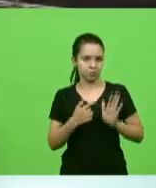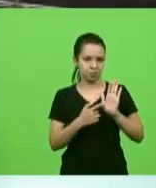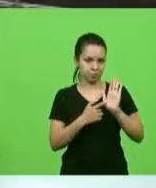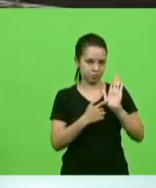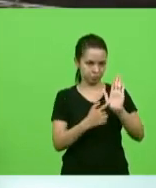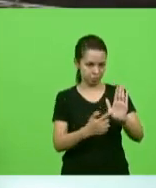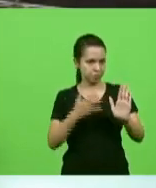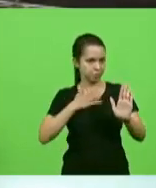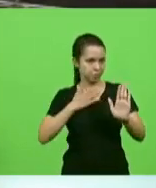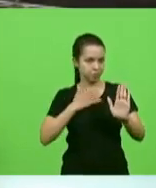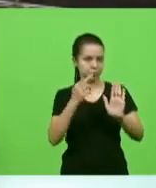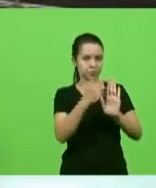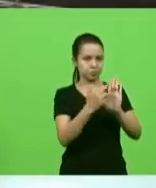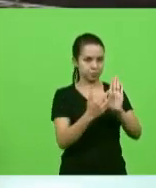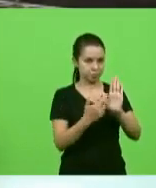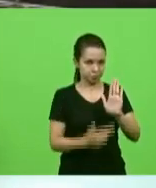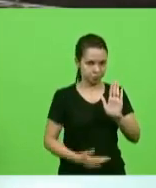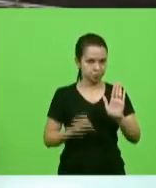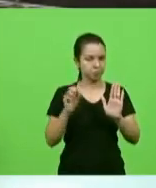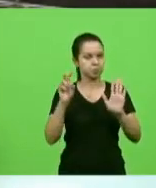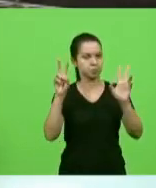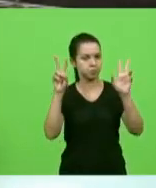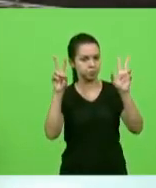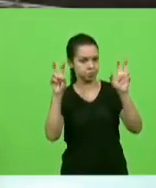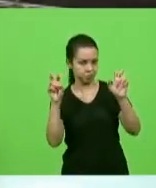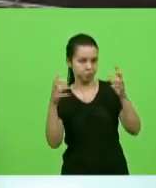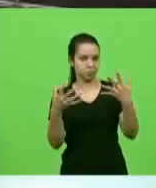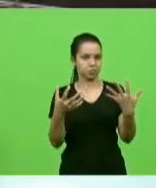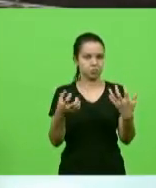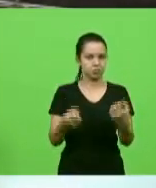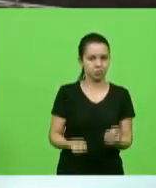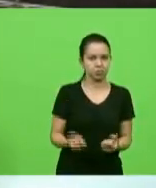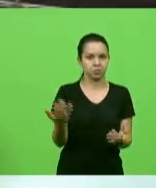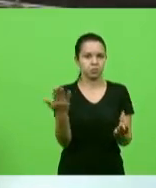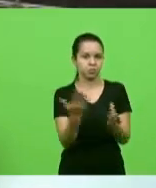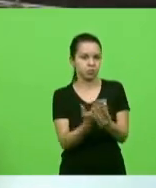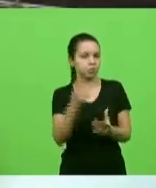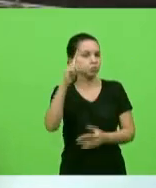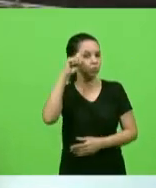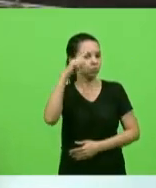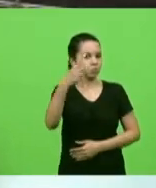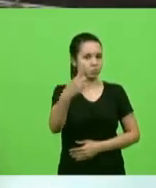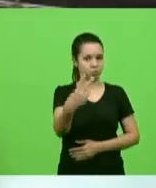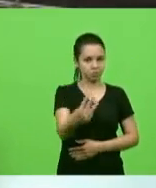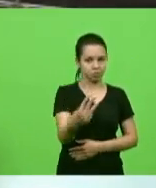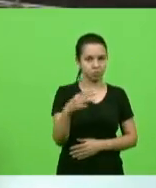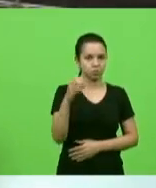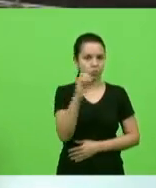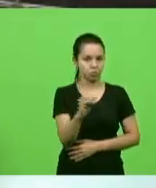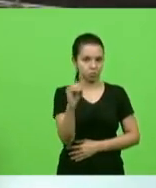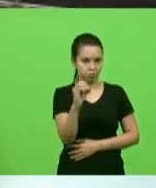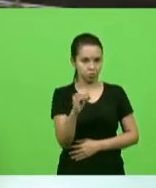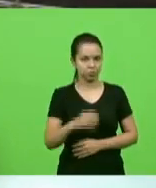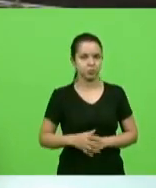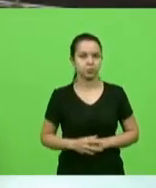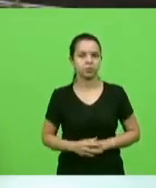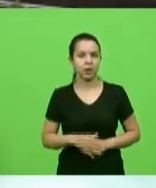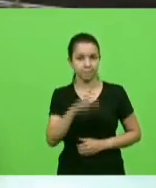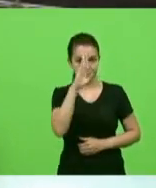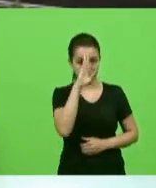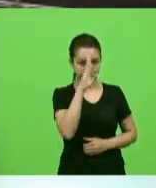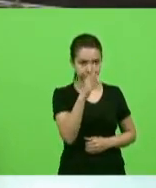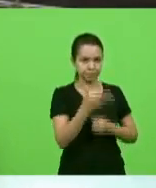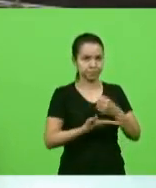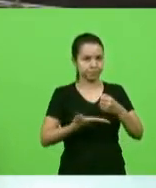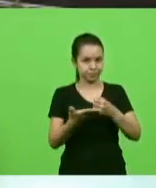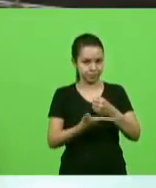rappi relatório sobre a admissibilidade do processo no dia treze de outubro sua principal